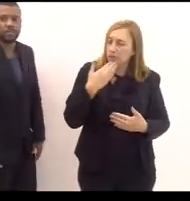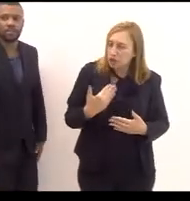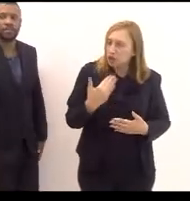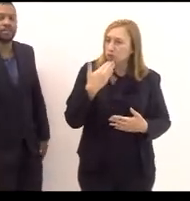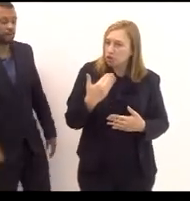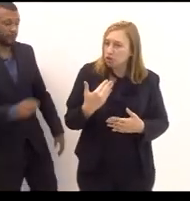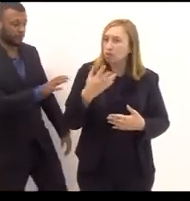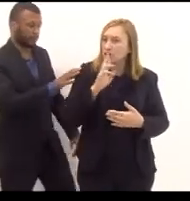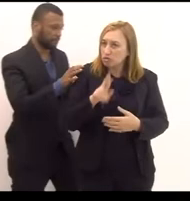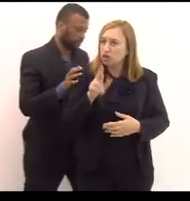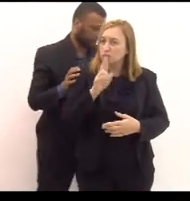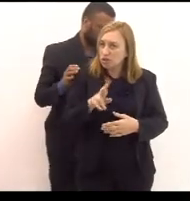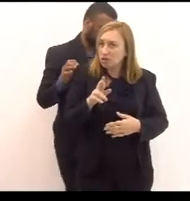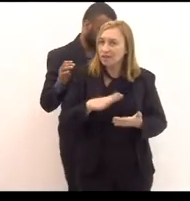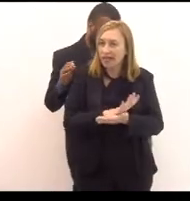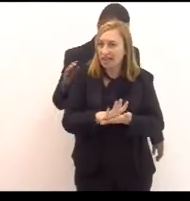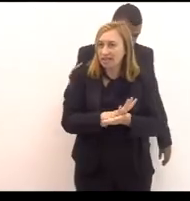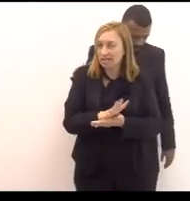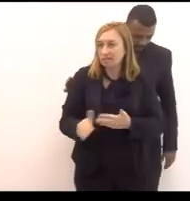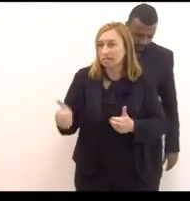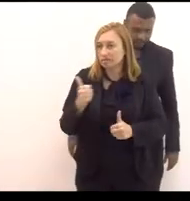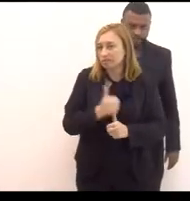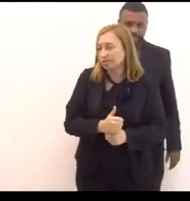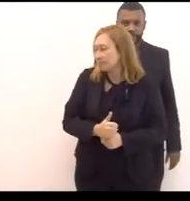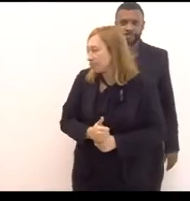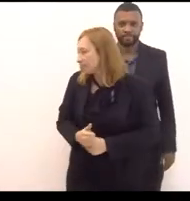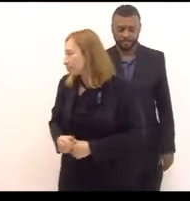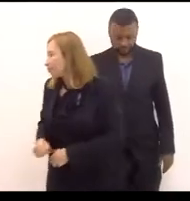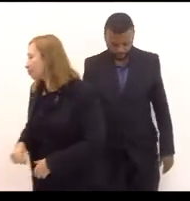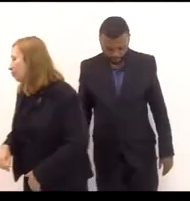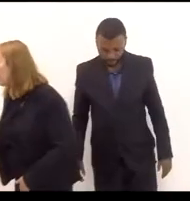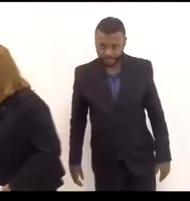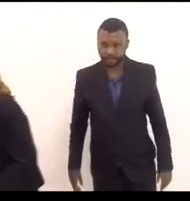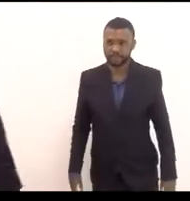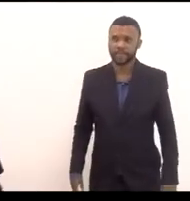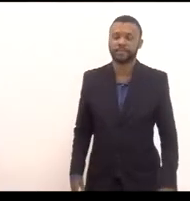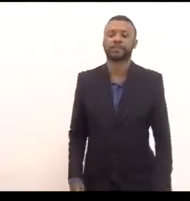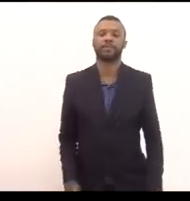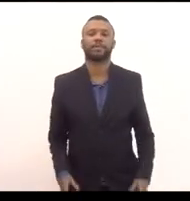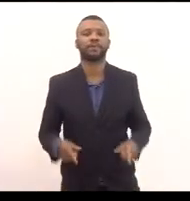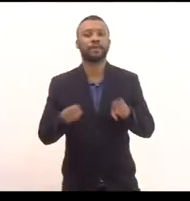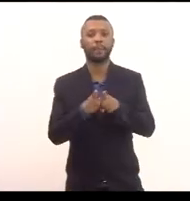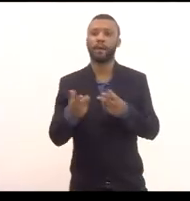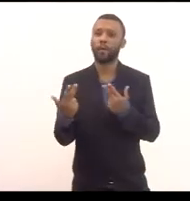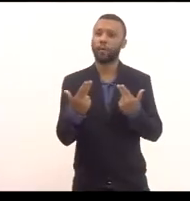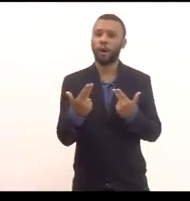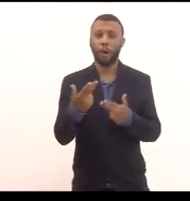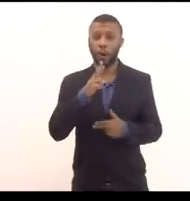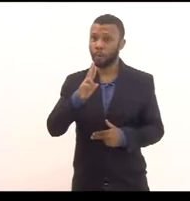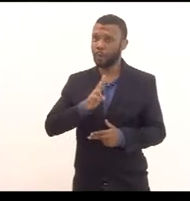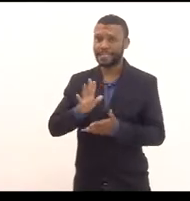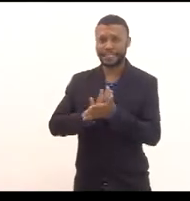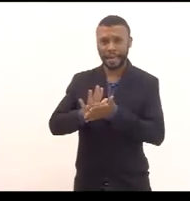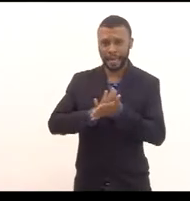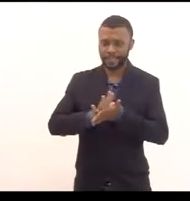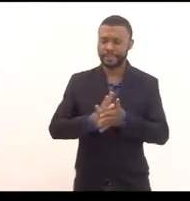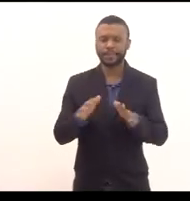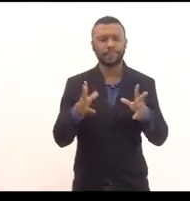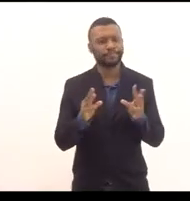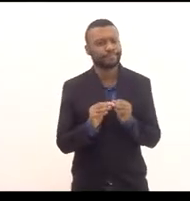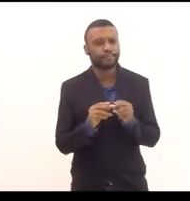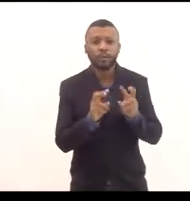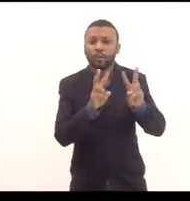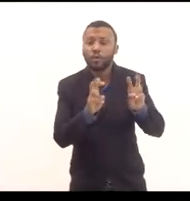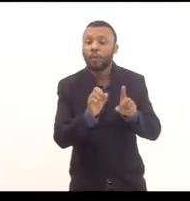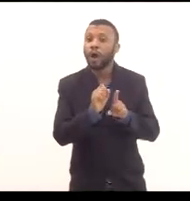responde a defensora titular da nova defensora e também não obtive resposta então assim em relação ao aluguel social